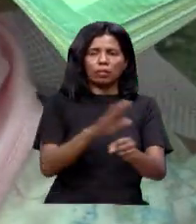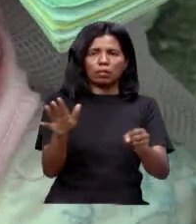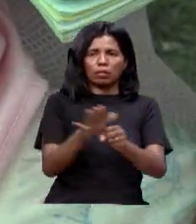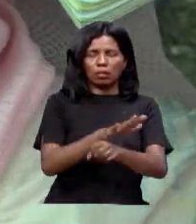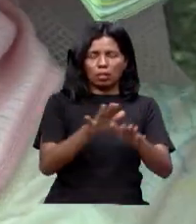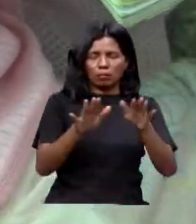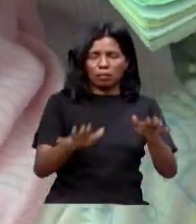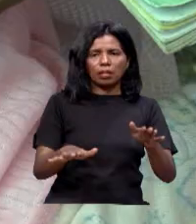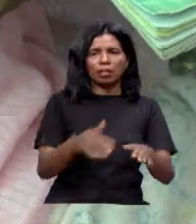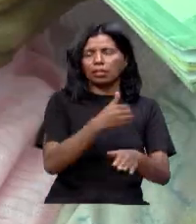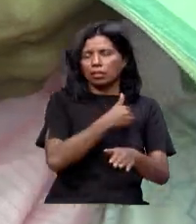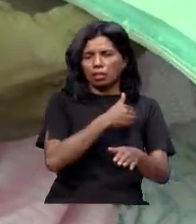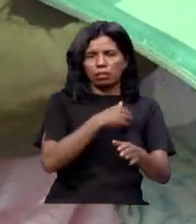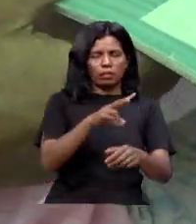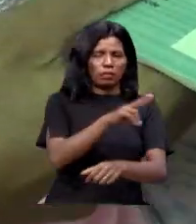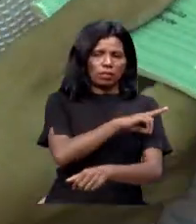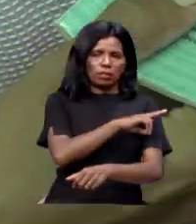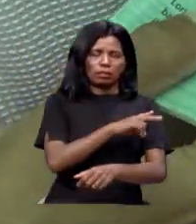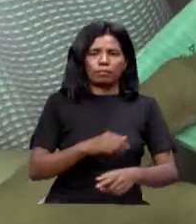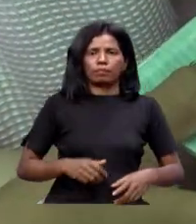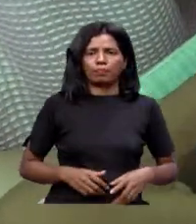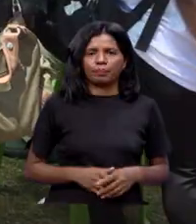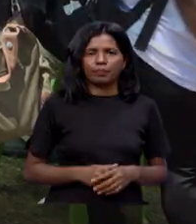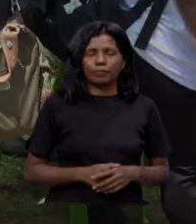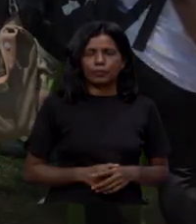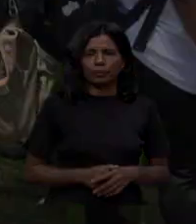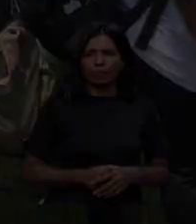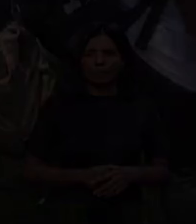rua nulo, a barra que não precisa vacina. Lamberto da Silva, Efizênia Babo, Ziemen.